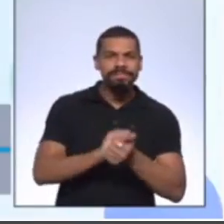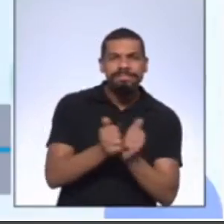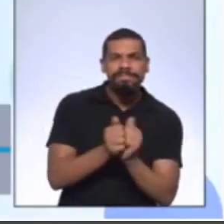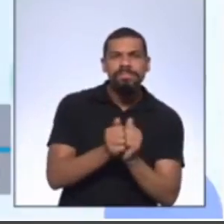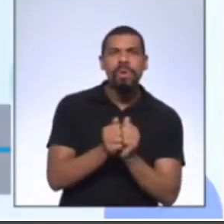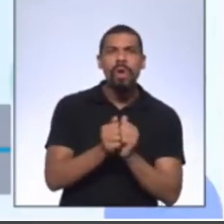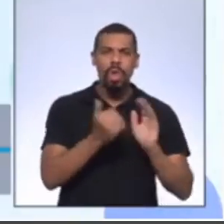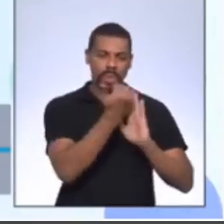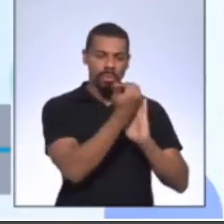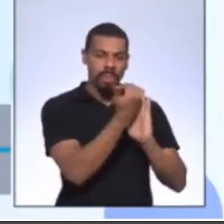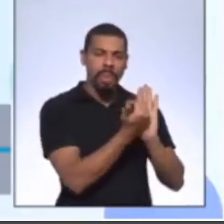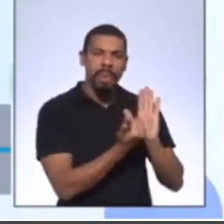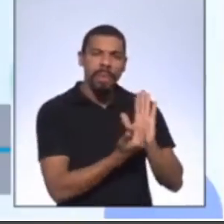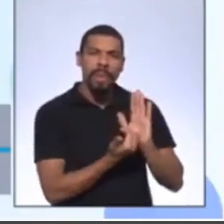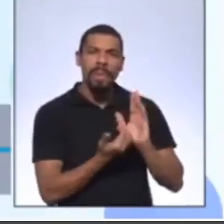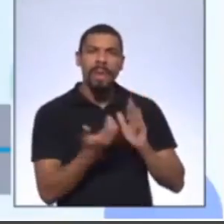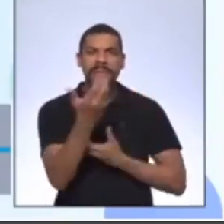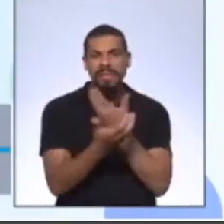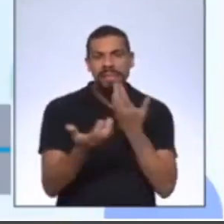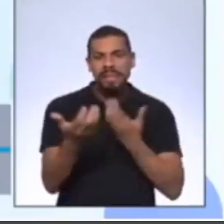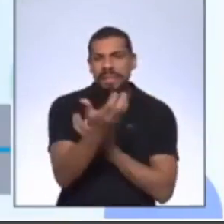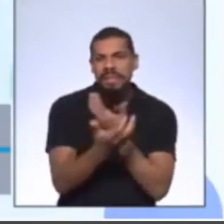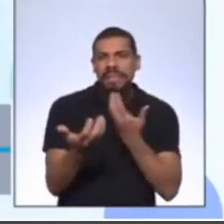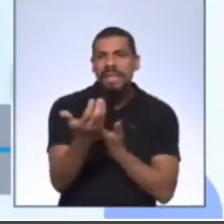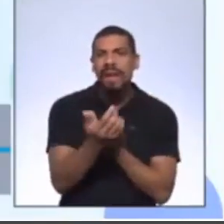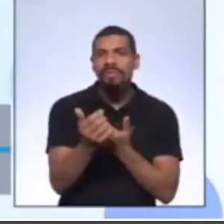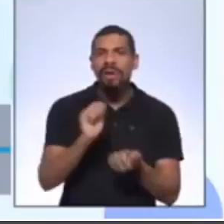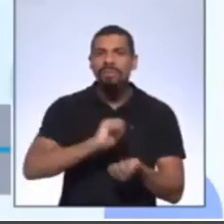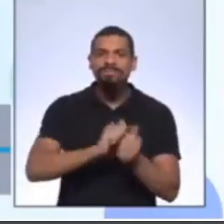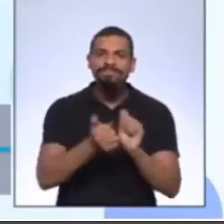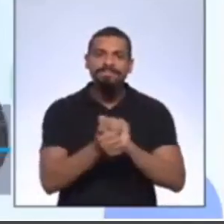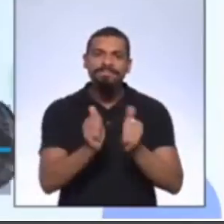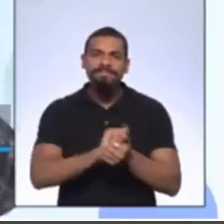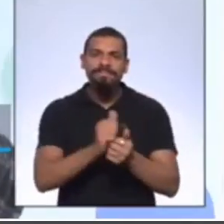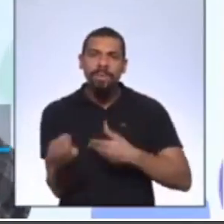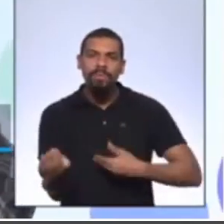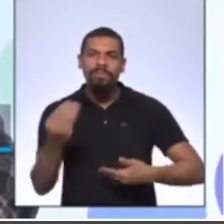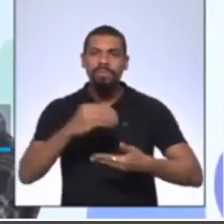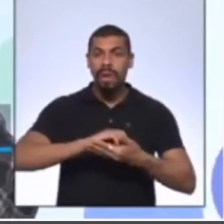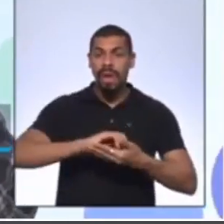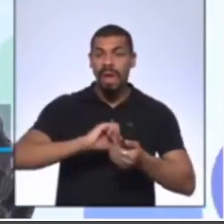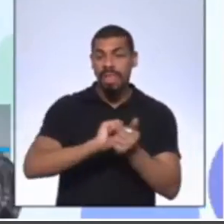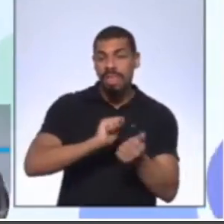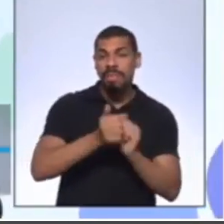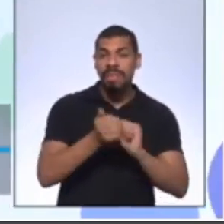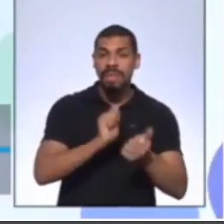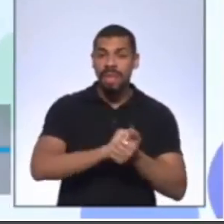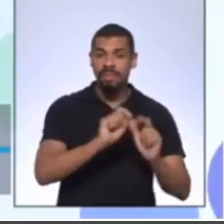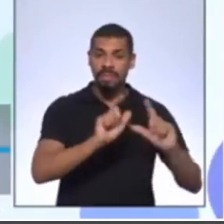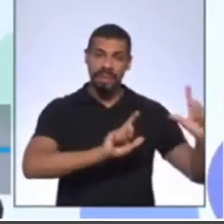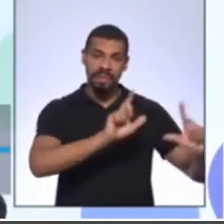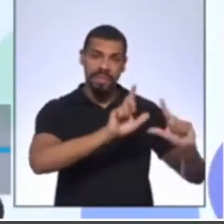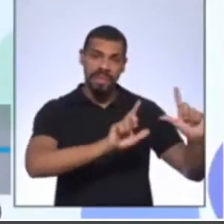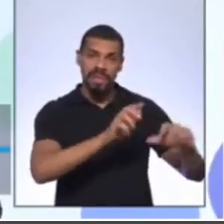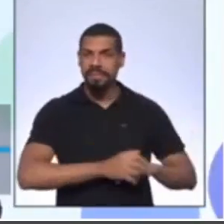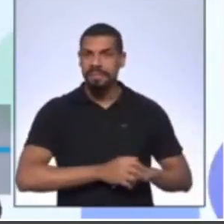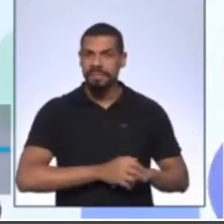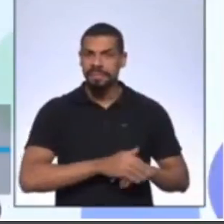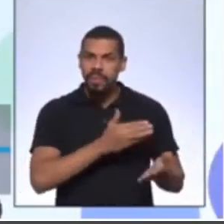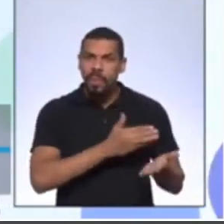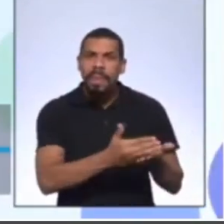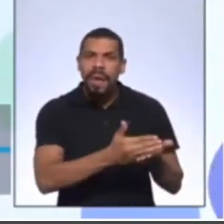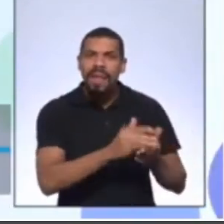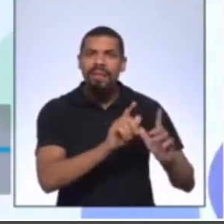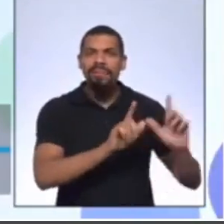auditório dessas novelas radiofônicas e tudo mais ele acaba sendo transportado para televisão e aí passa né passou a